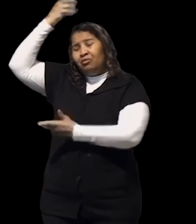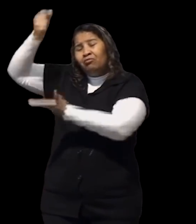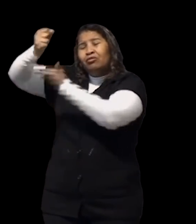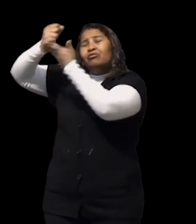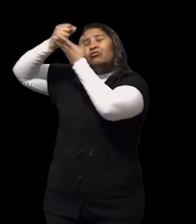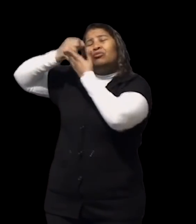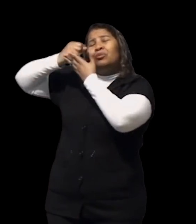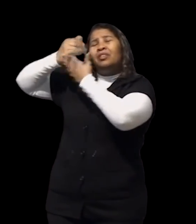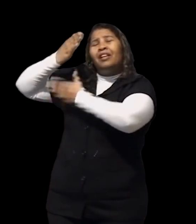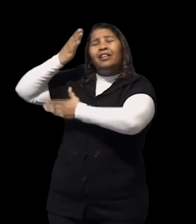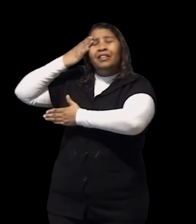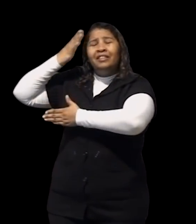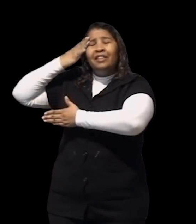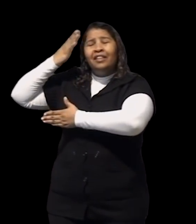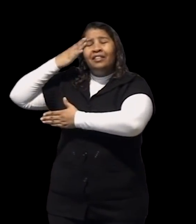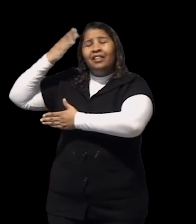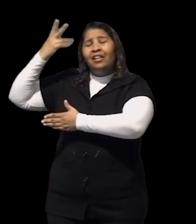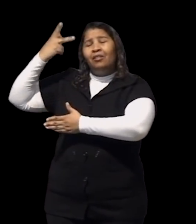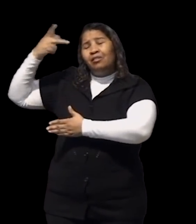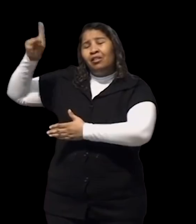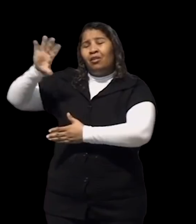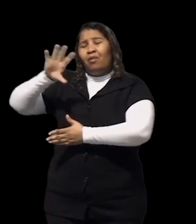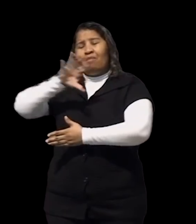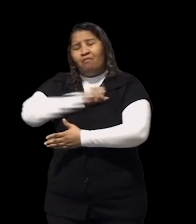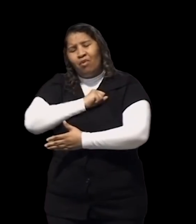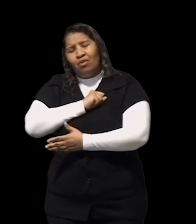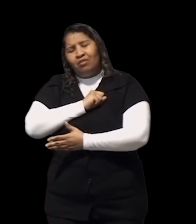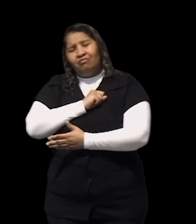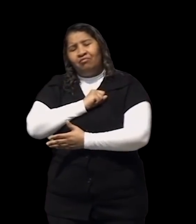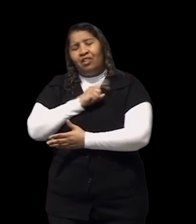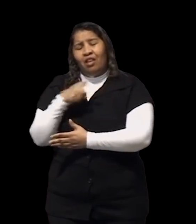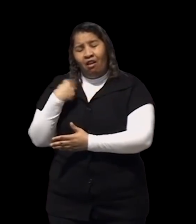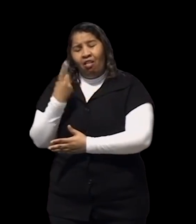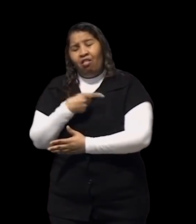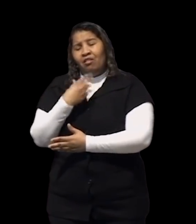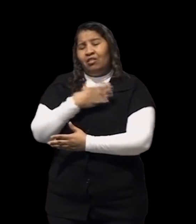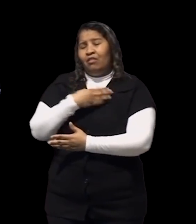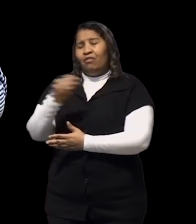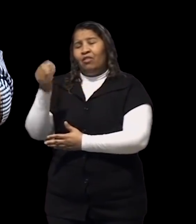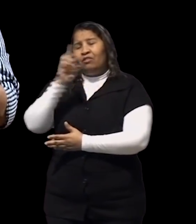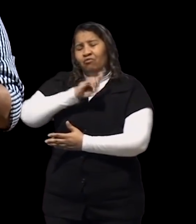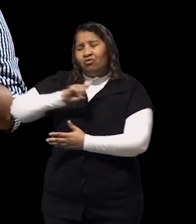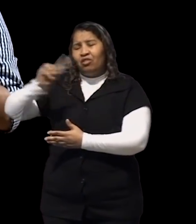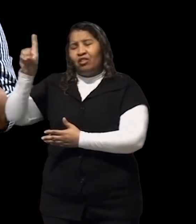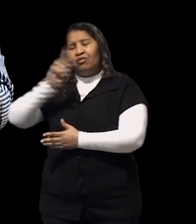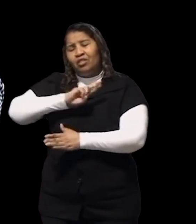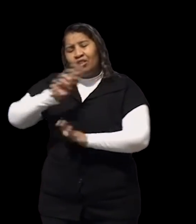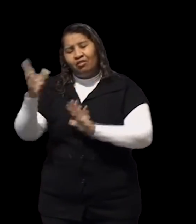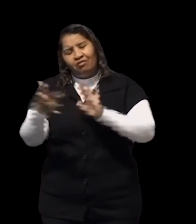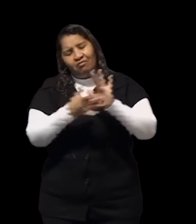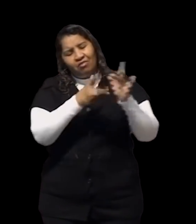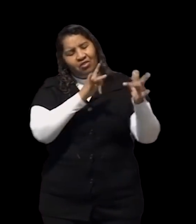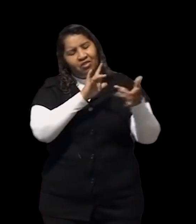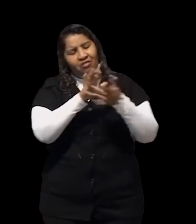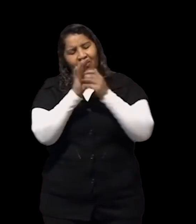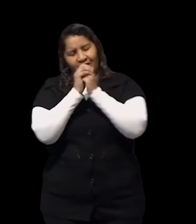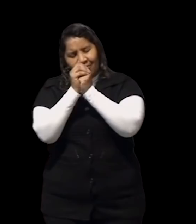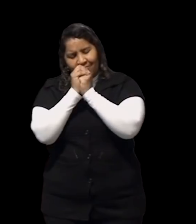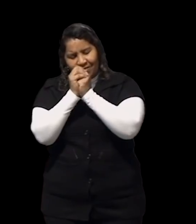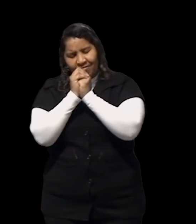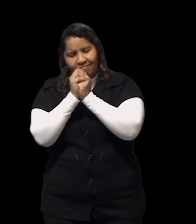e o tamanho do teu amor por nós como filhos de Deus em nome de Jesus amém